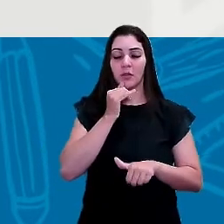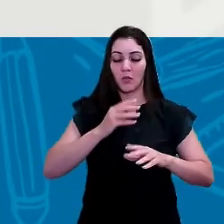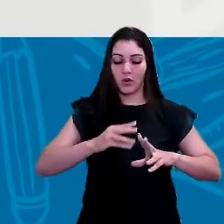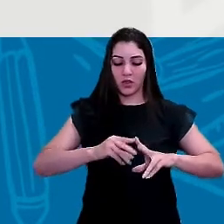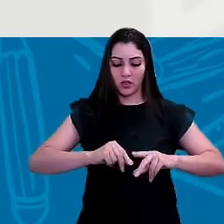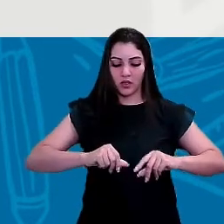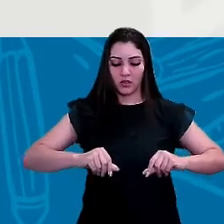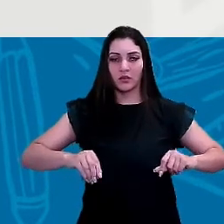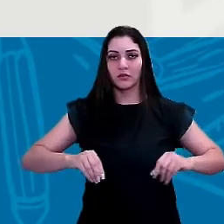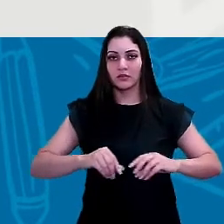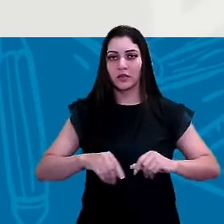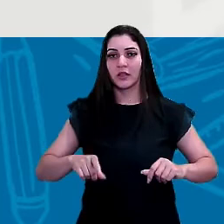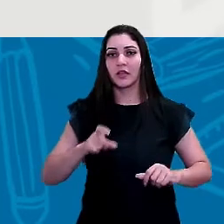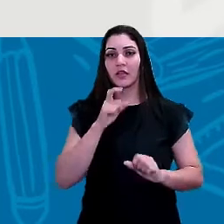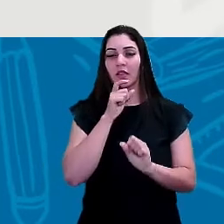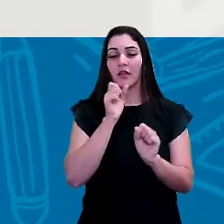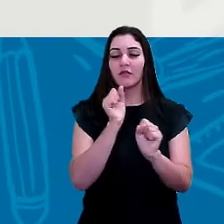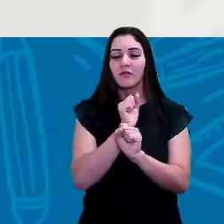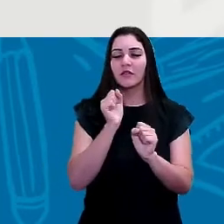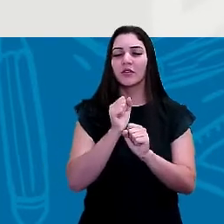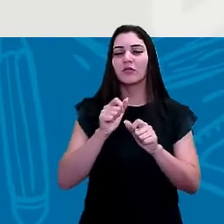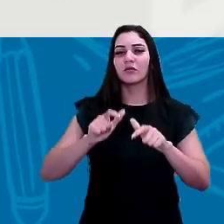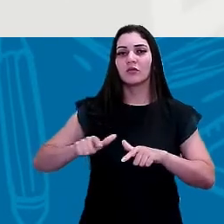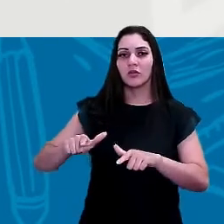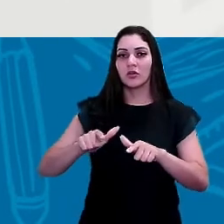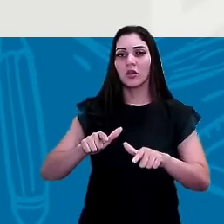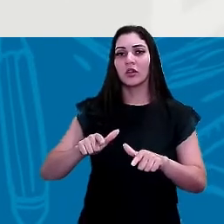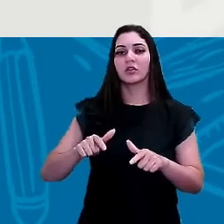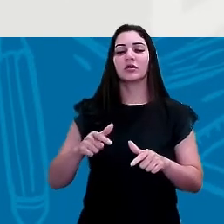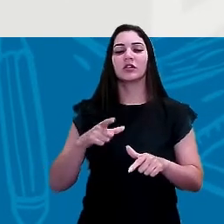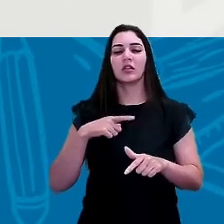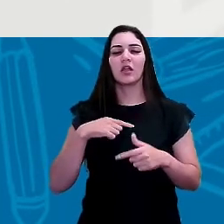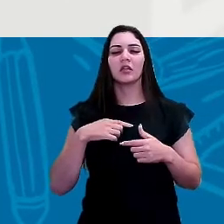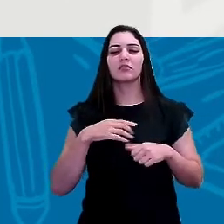em regiões assim com clima mais frio, ou